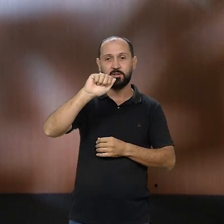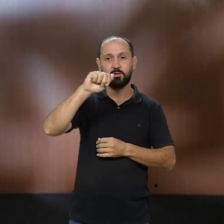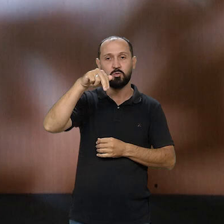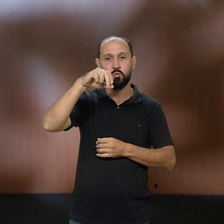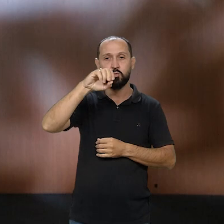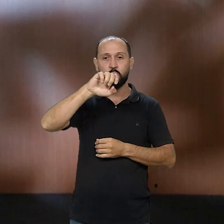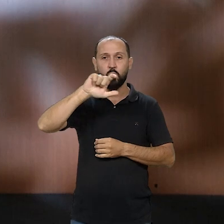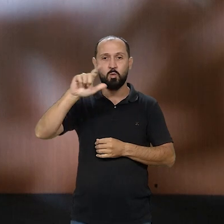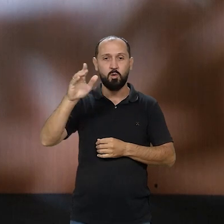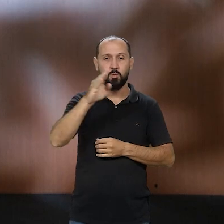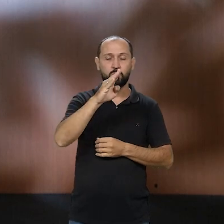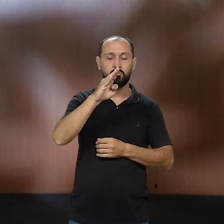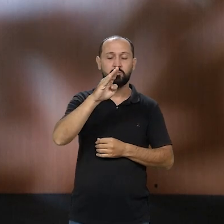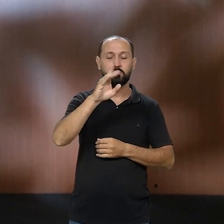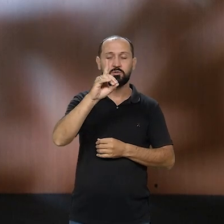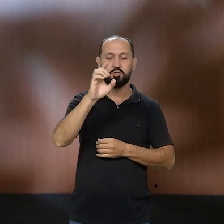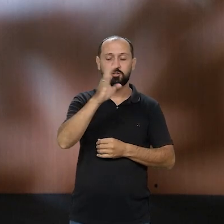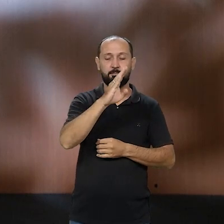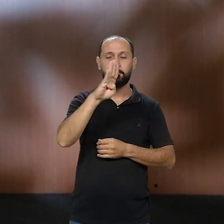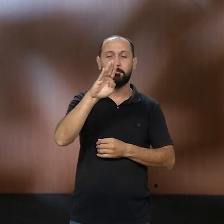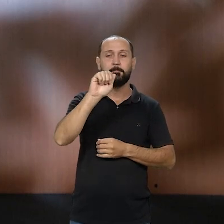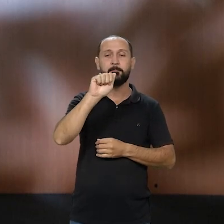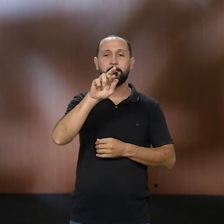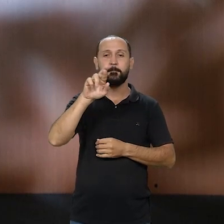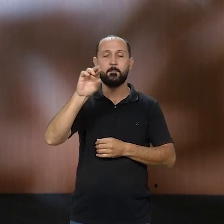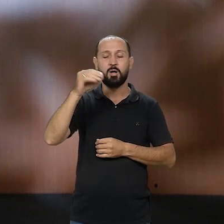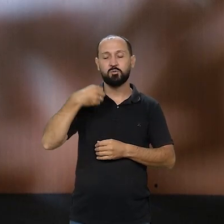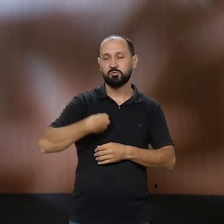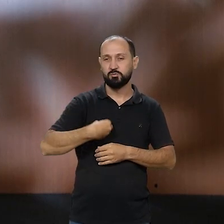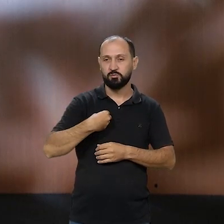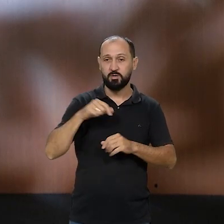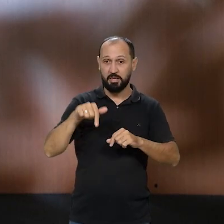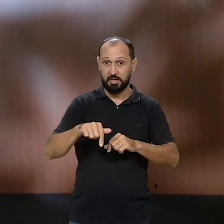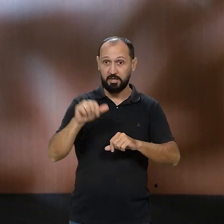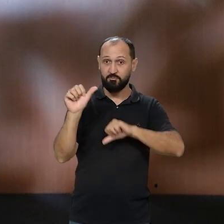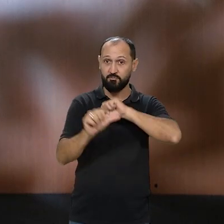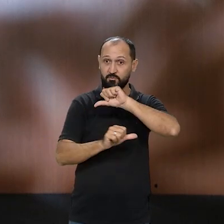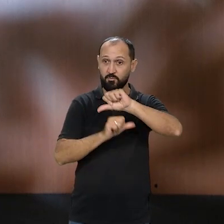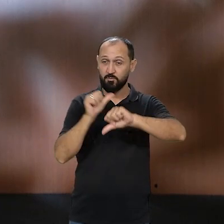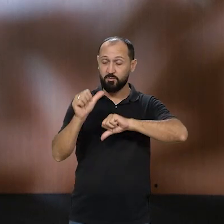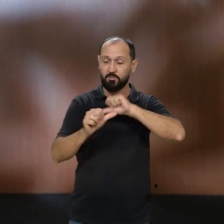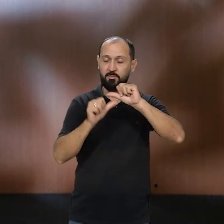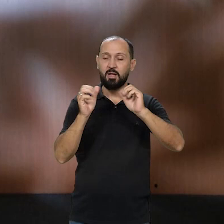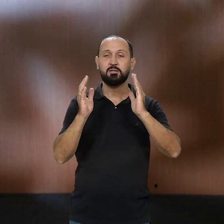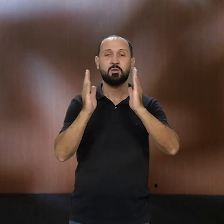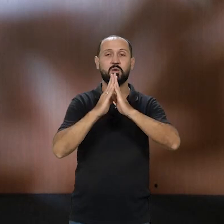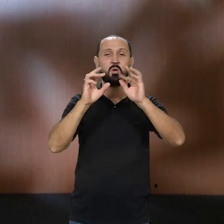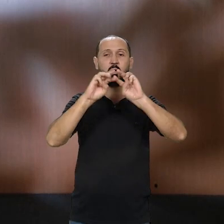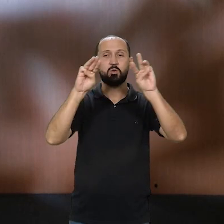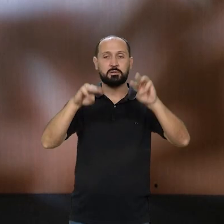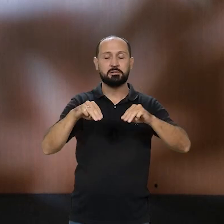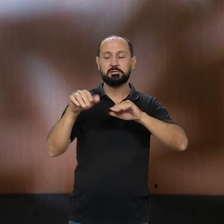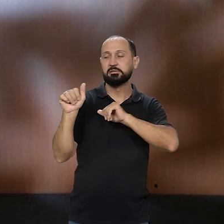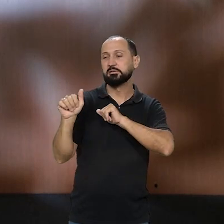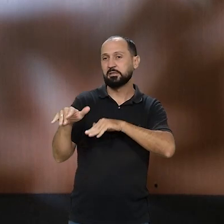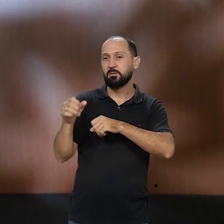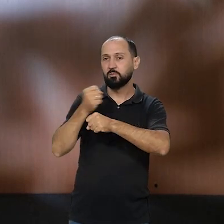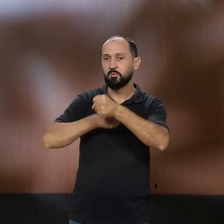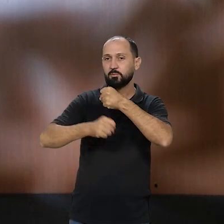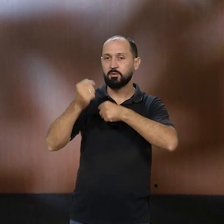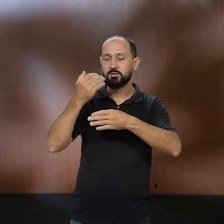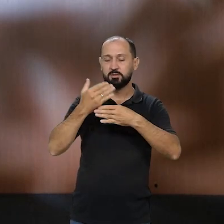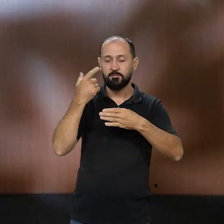as últimas 3 décadas de sua vida. Ela foi transformada num espaço cultural inaugurado em setembro do ano